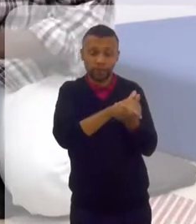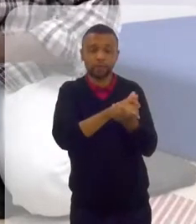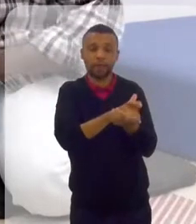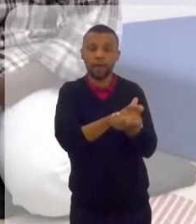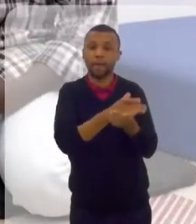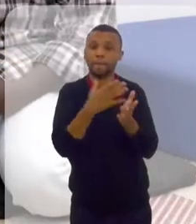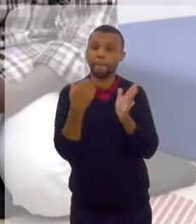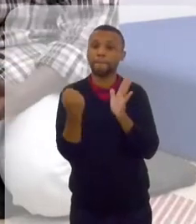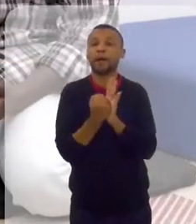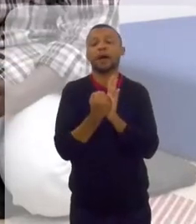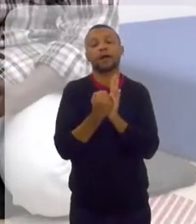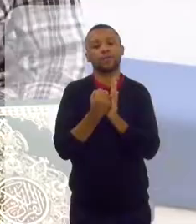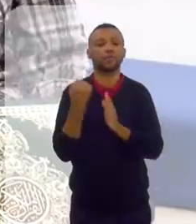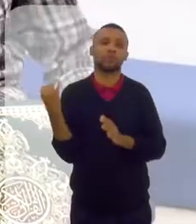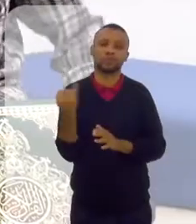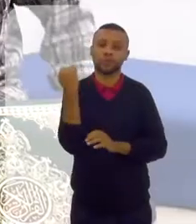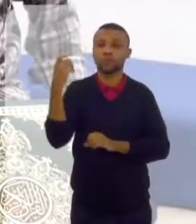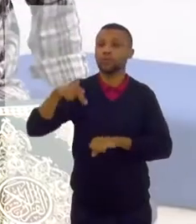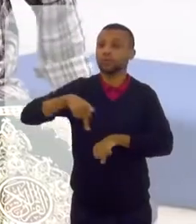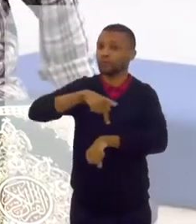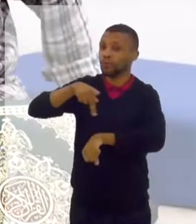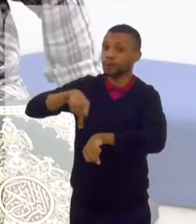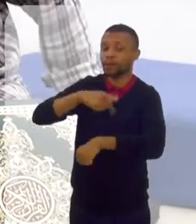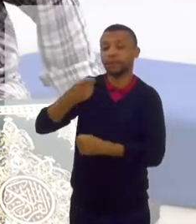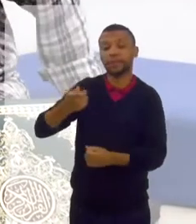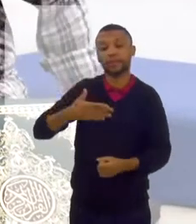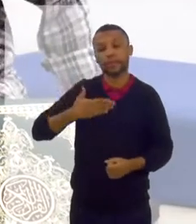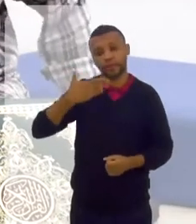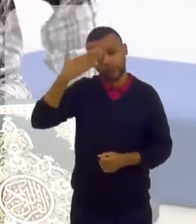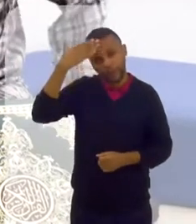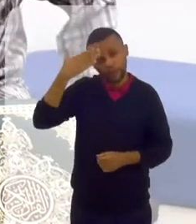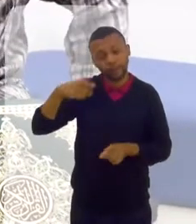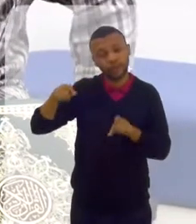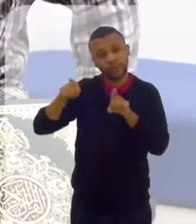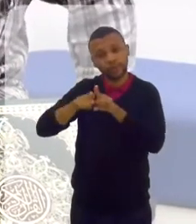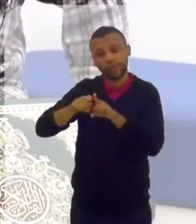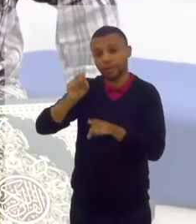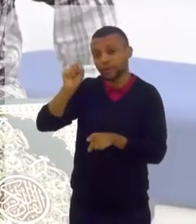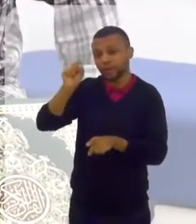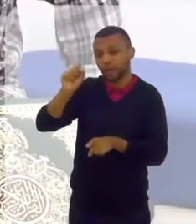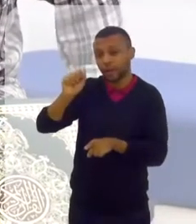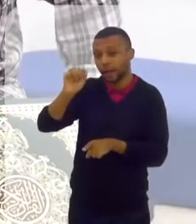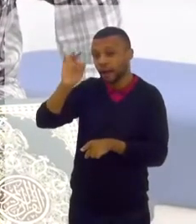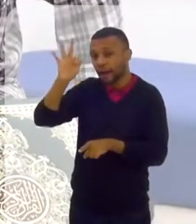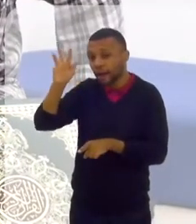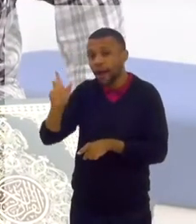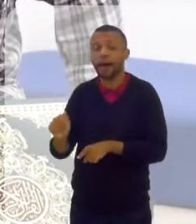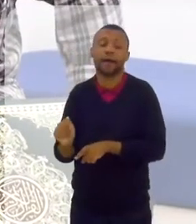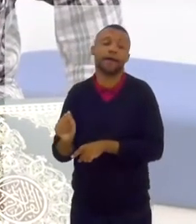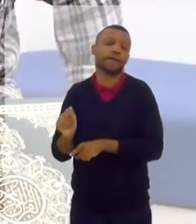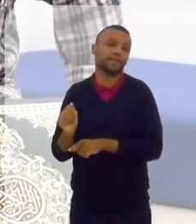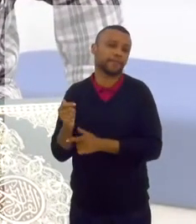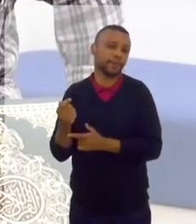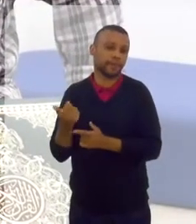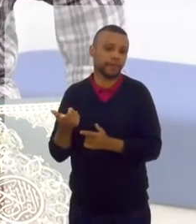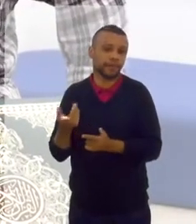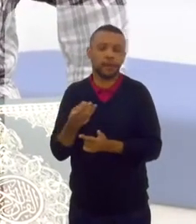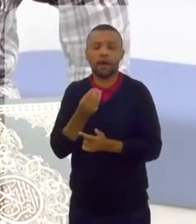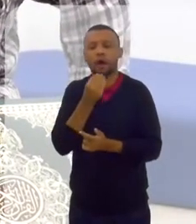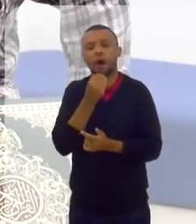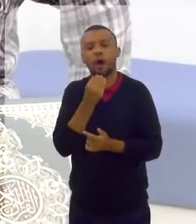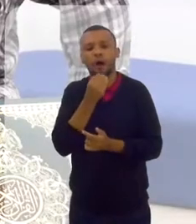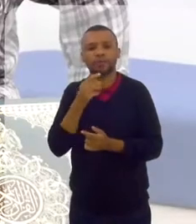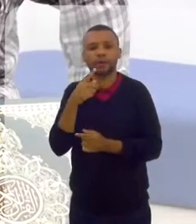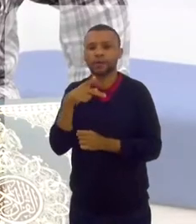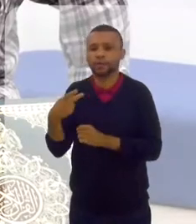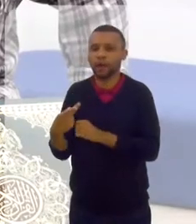Uma prática muito importante nos países islâmicos e sobretudo africanos também. E é claro que ele